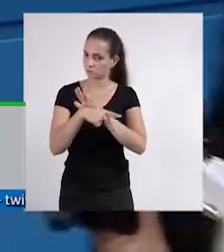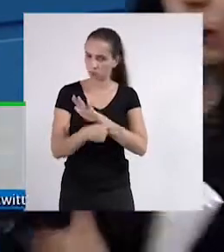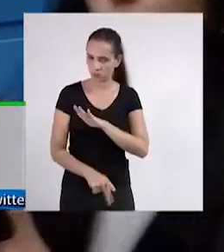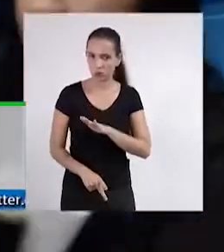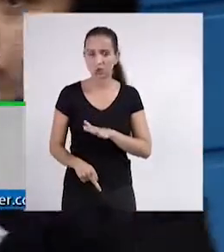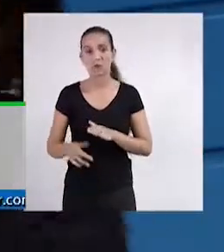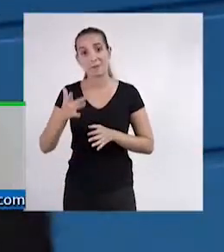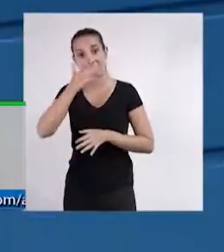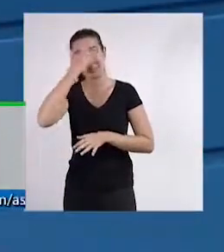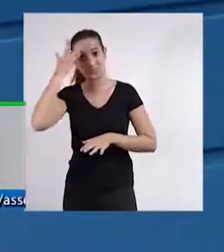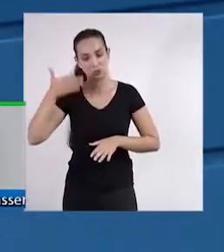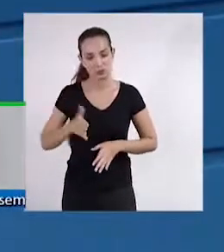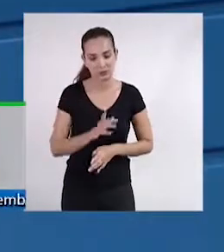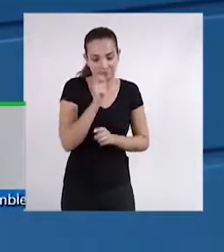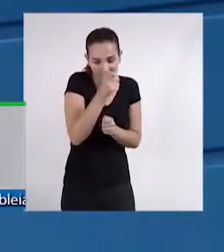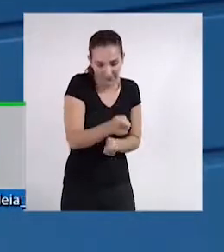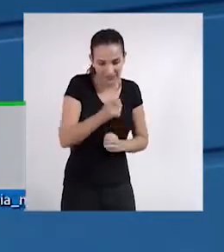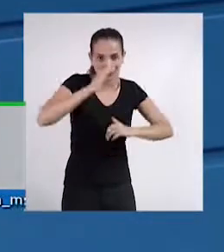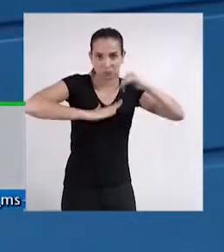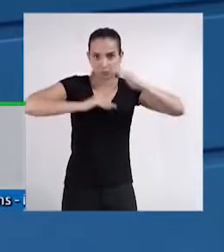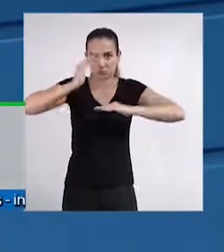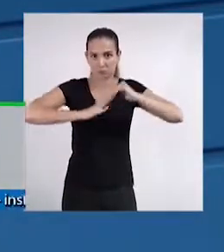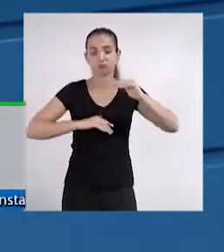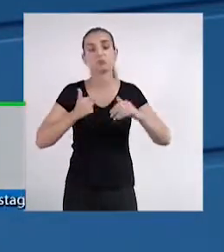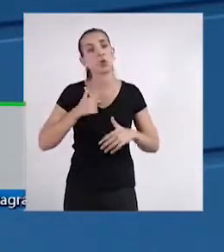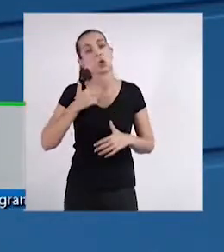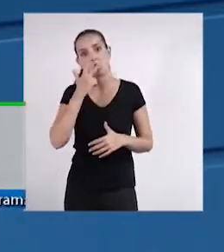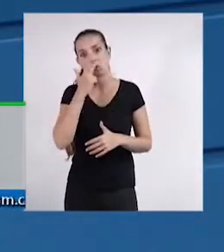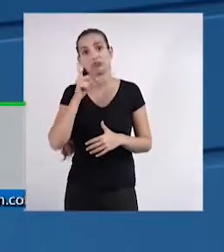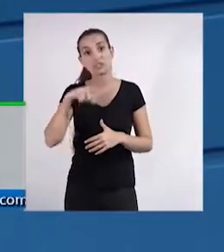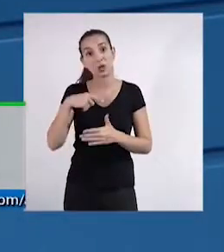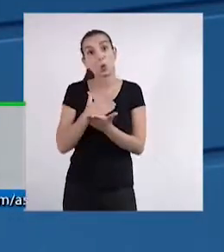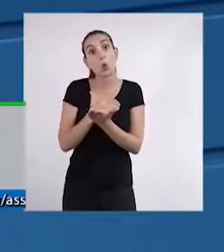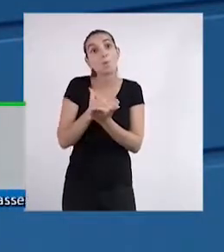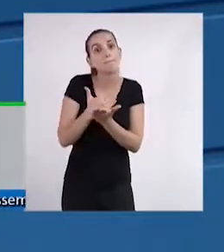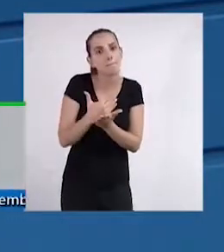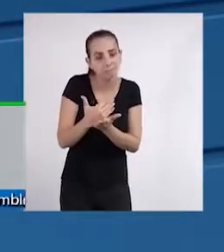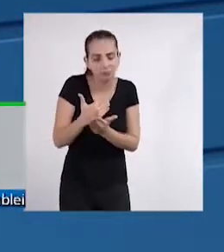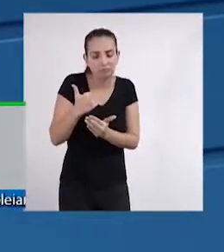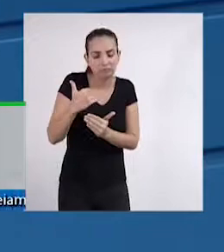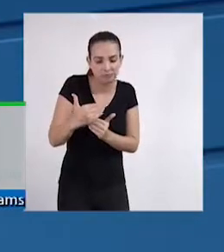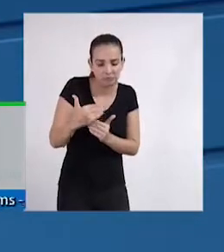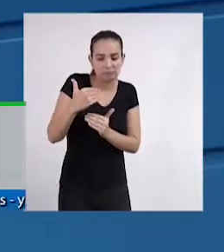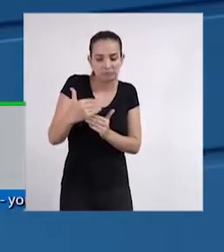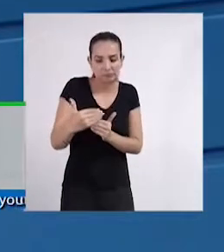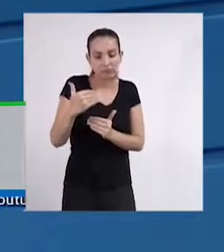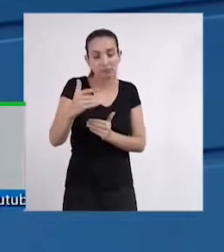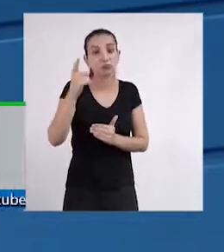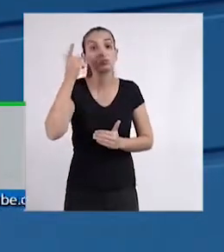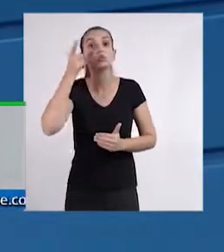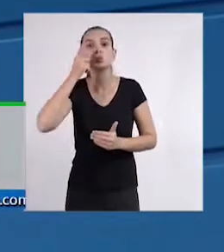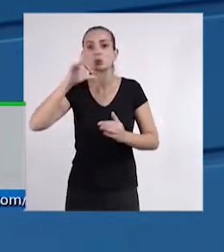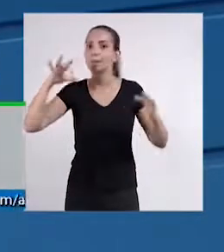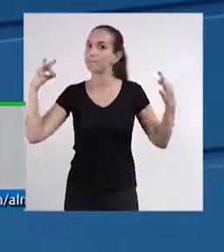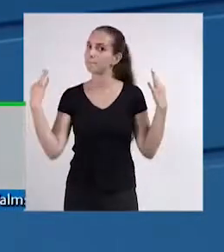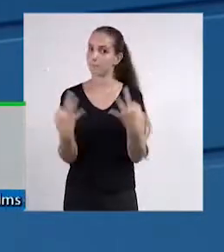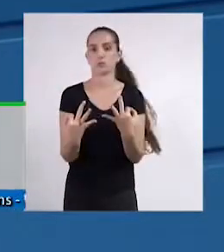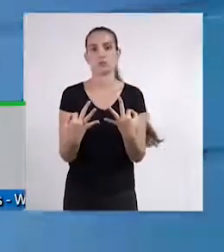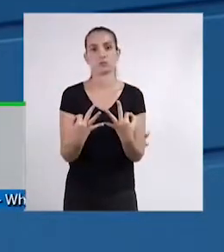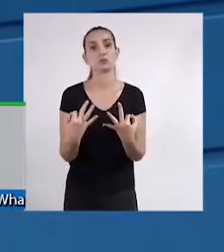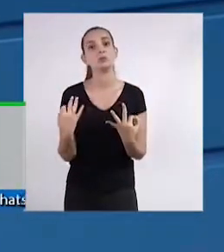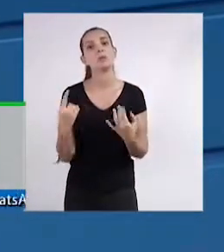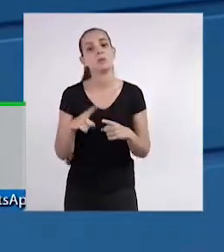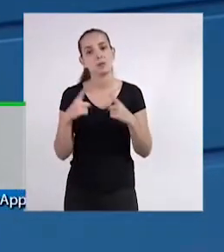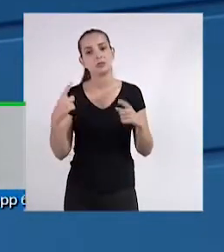Eu creio que esse é o primeiro passo para nós alcançarmos o ideal. Agora, uma coisa é fundamental,